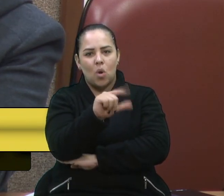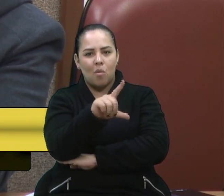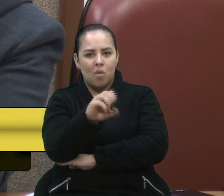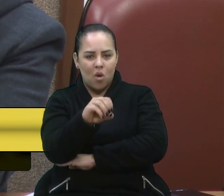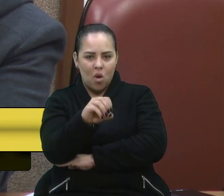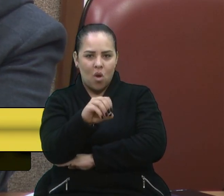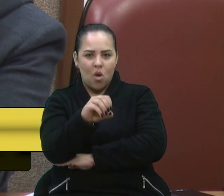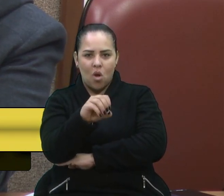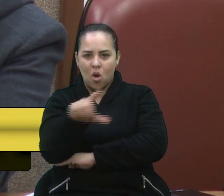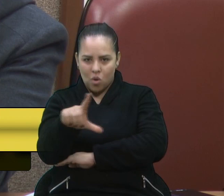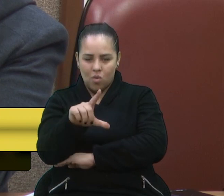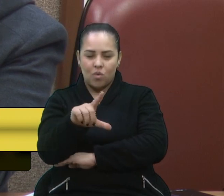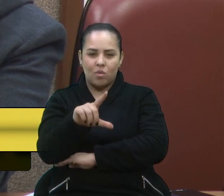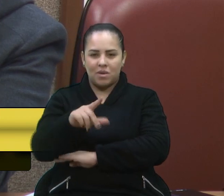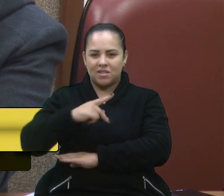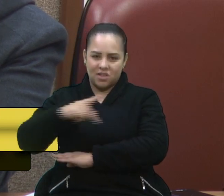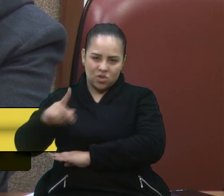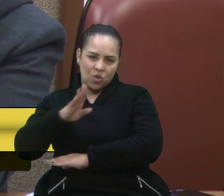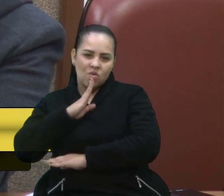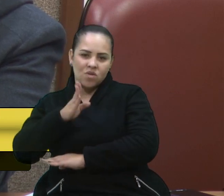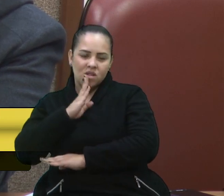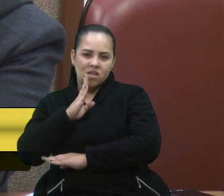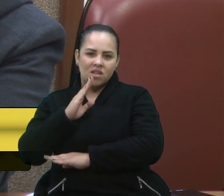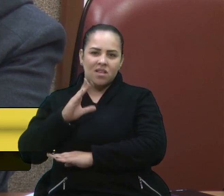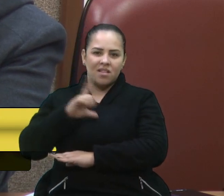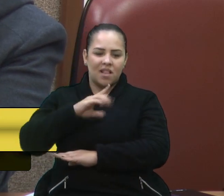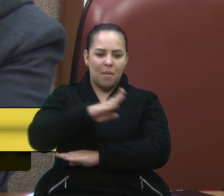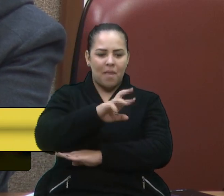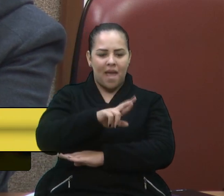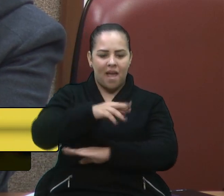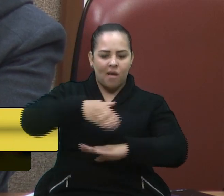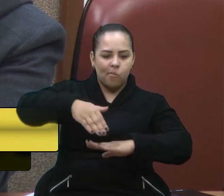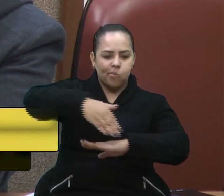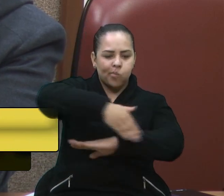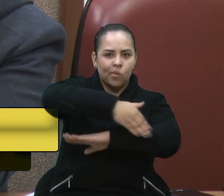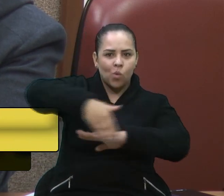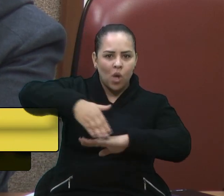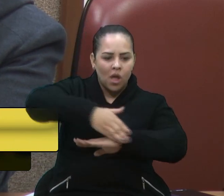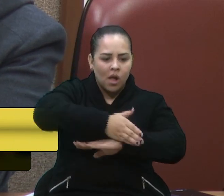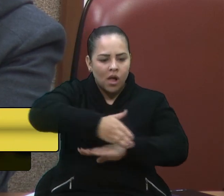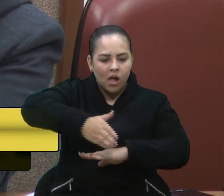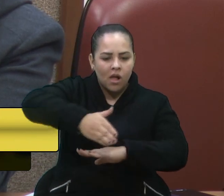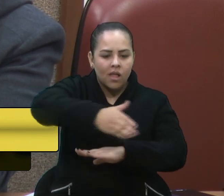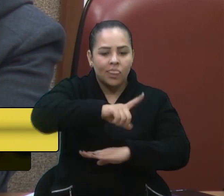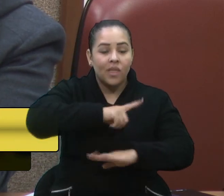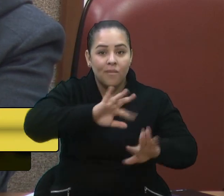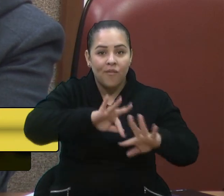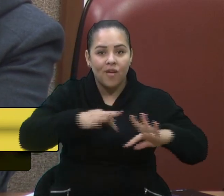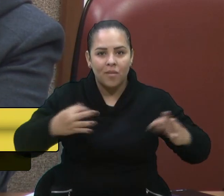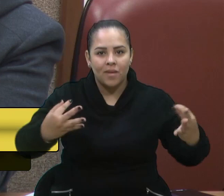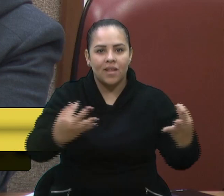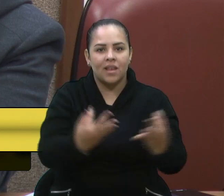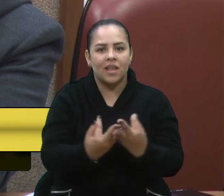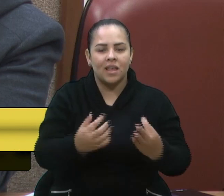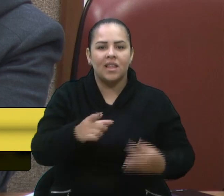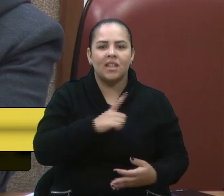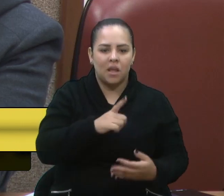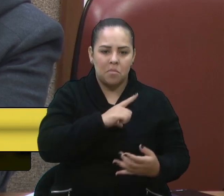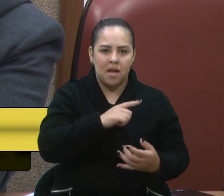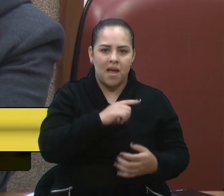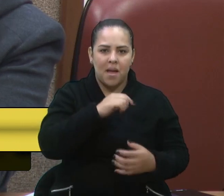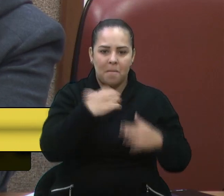aí, logo que a gente sai aí da BR, uns 3 quilômetros, nós temos uma família que tem uma agroindústria com uma casa